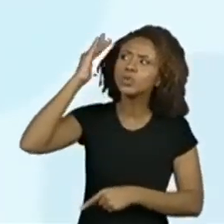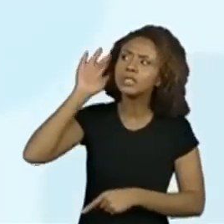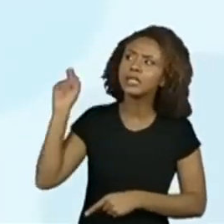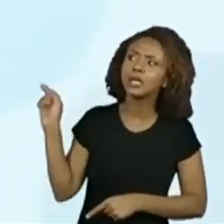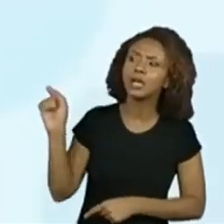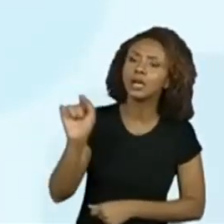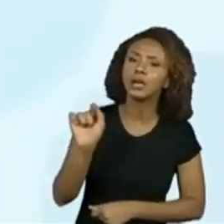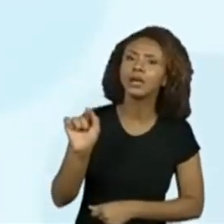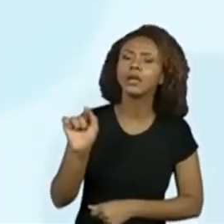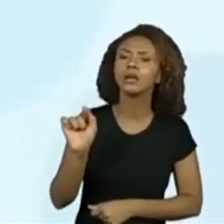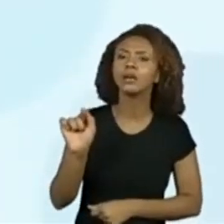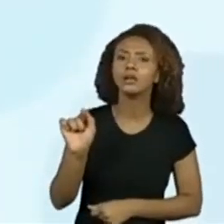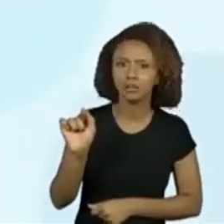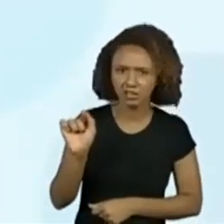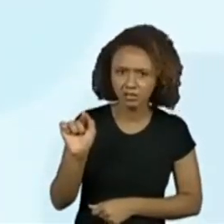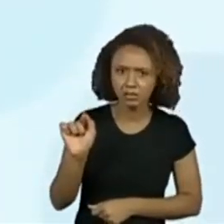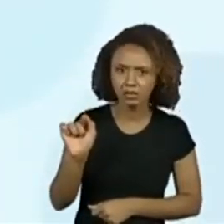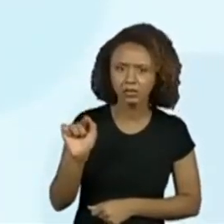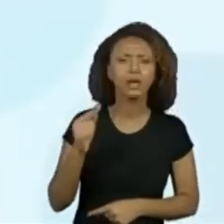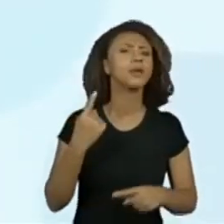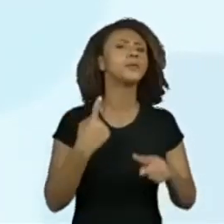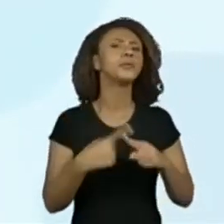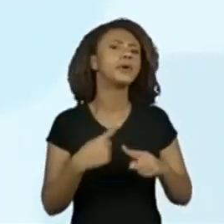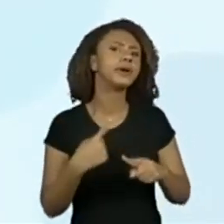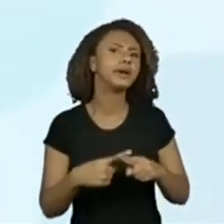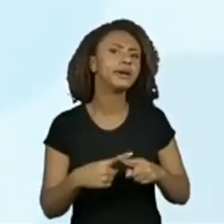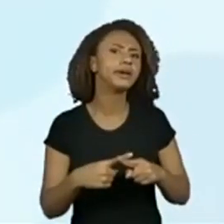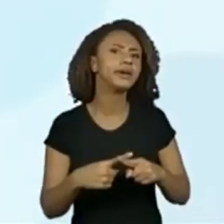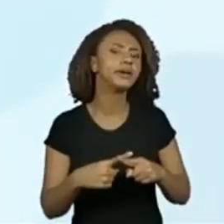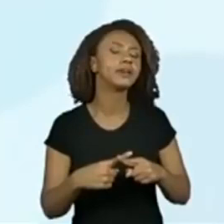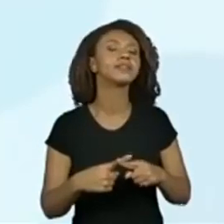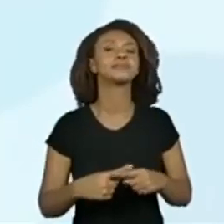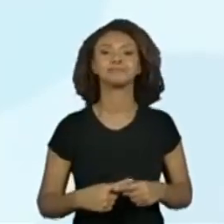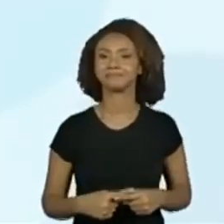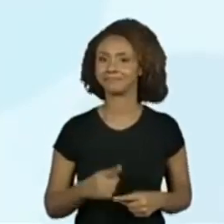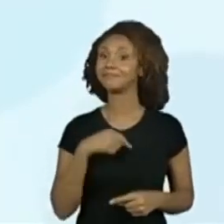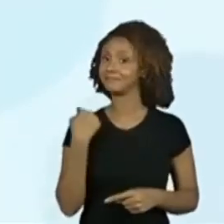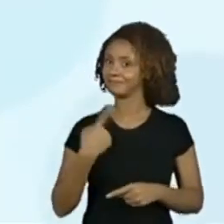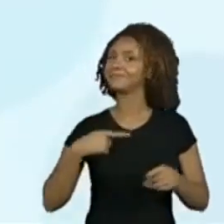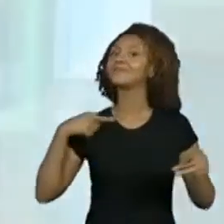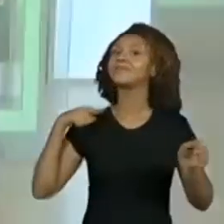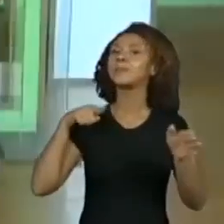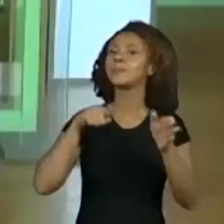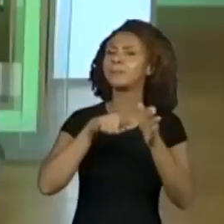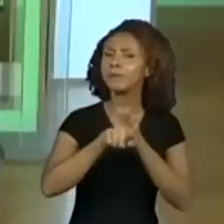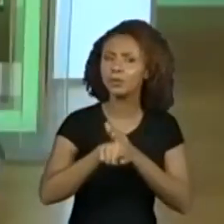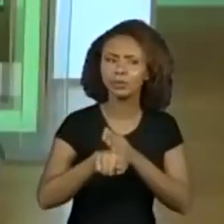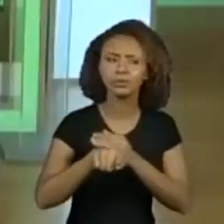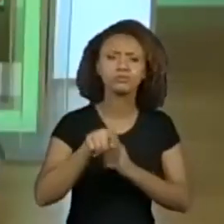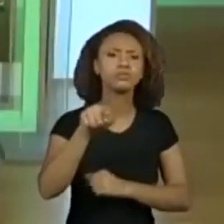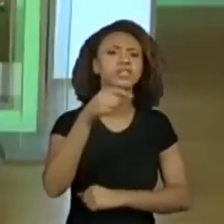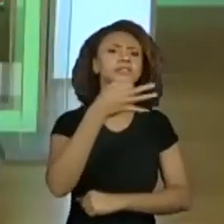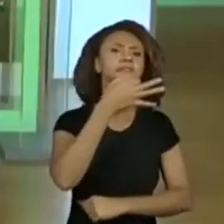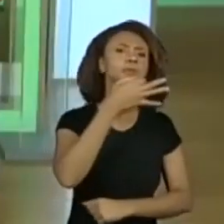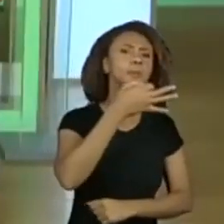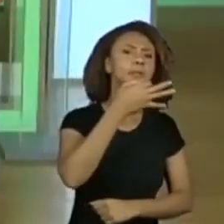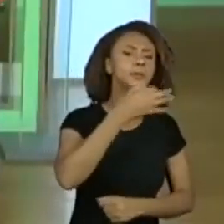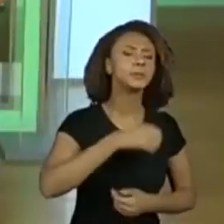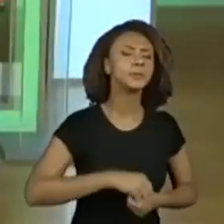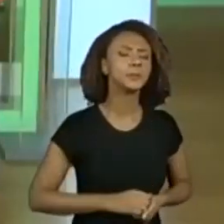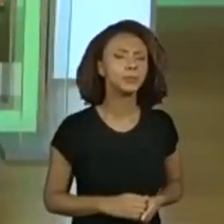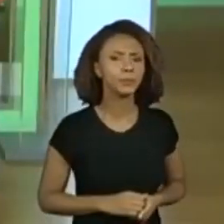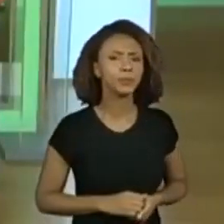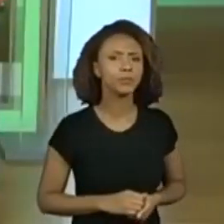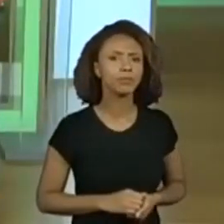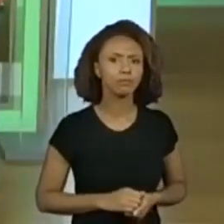quê hum aí nós vamos perguntar para vocês vocês acham aí que